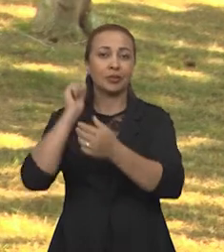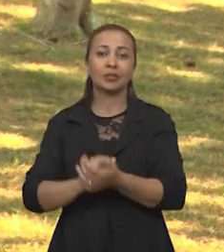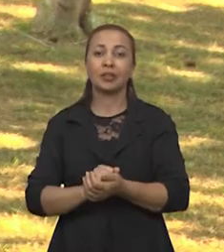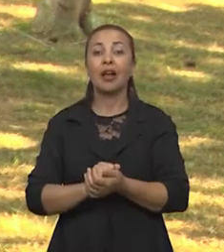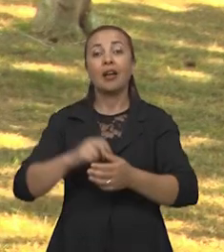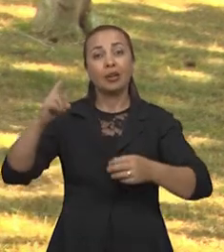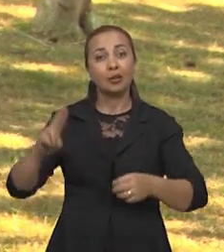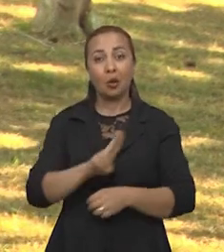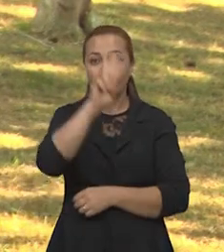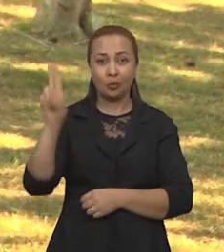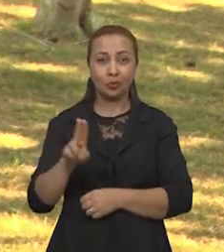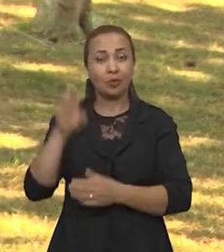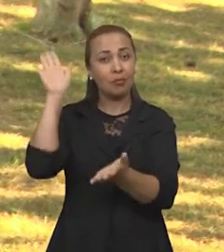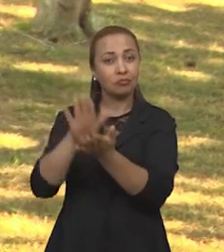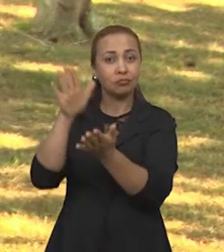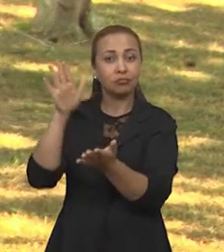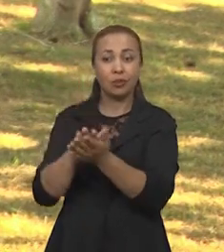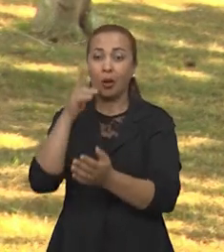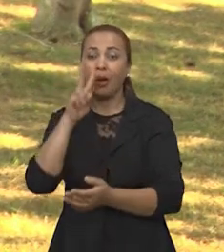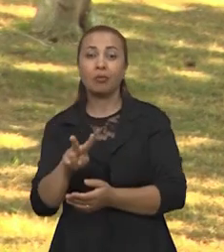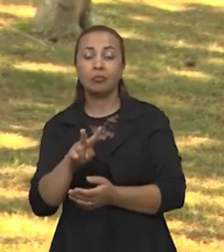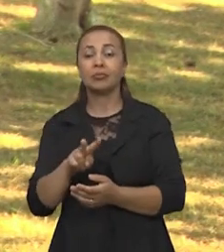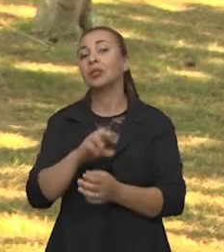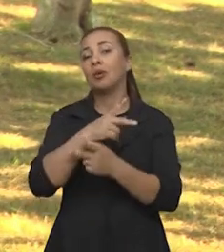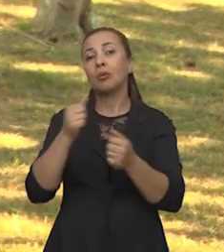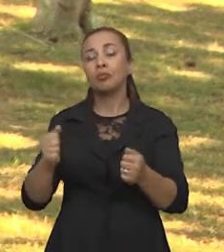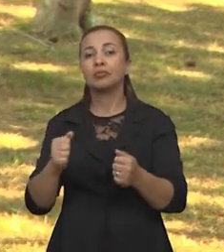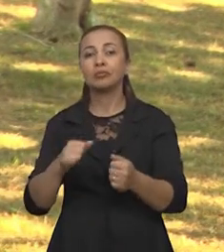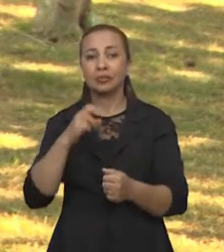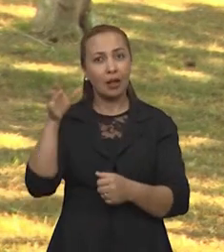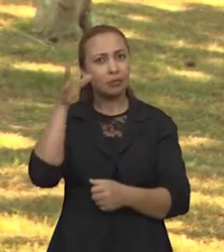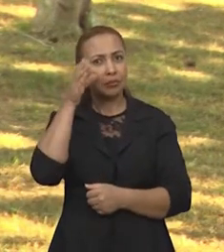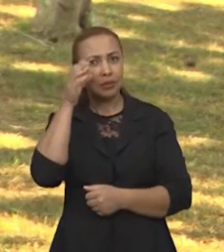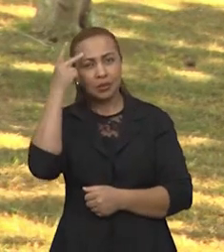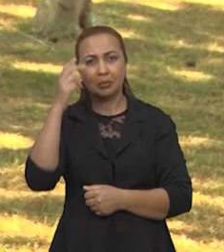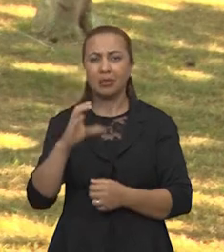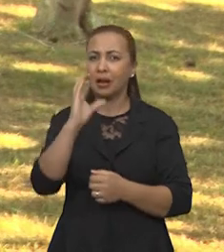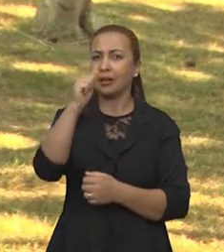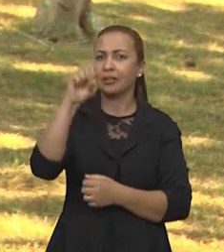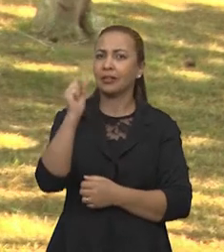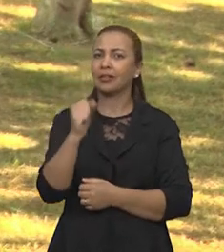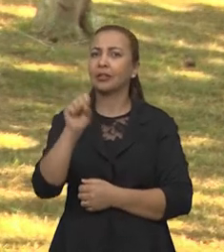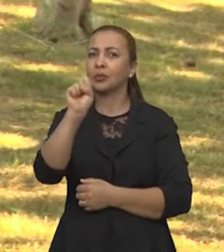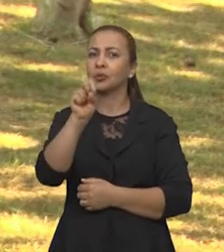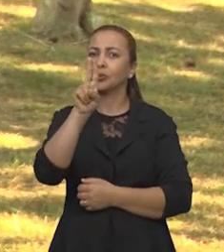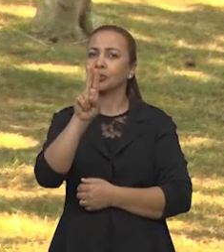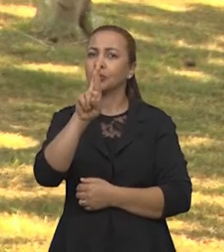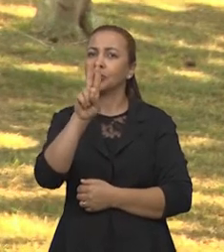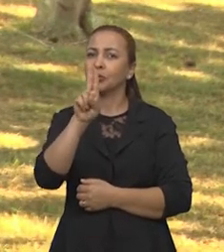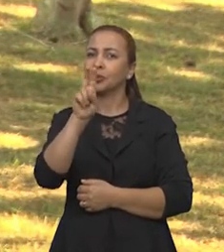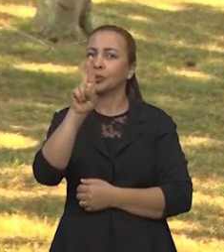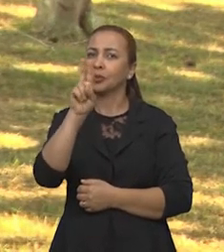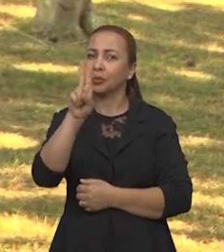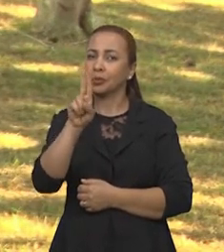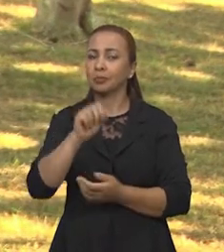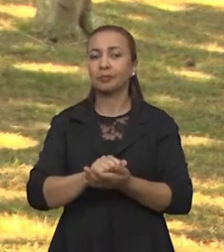de Pernambuco, os pesquisadores analisam um destino interessante para a casca do sururu. O estudo aponta um uso sustentável